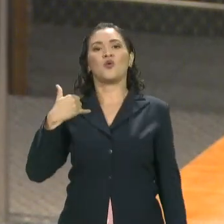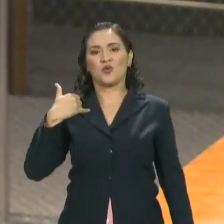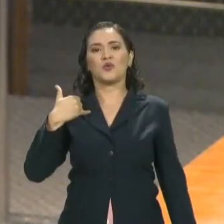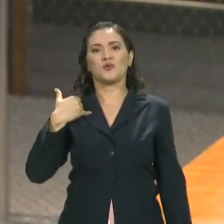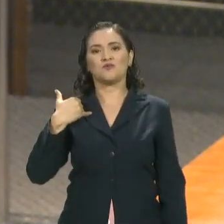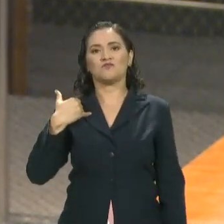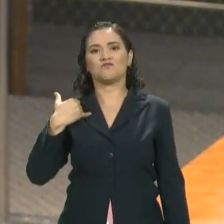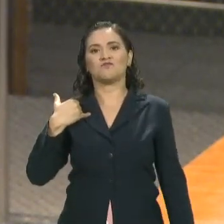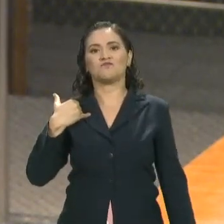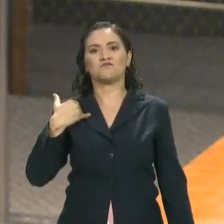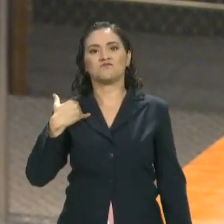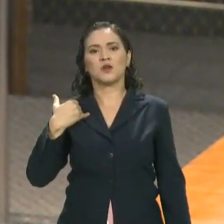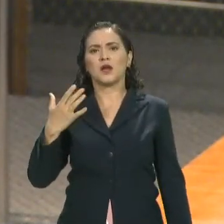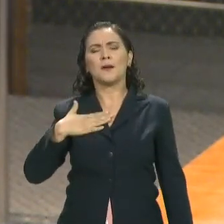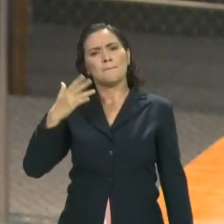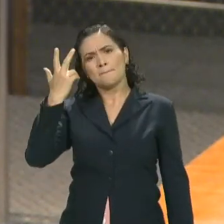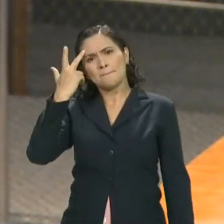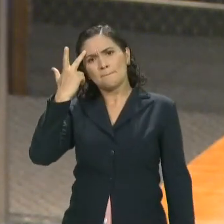por sinal.